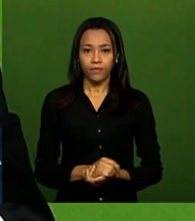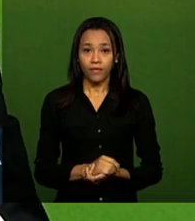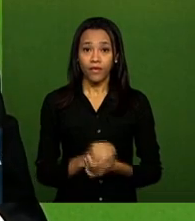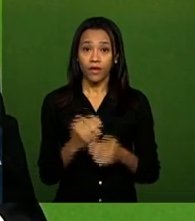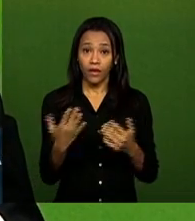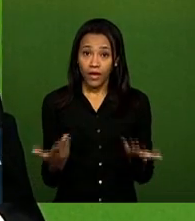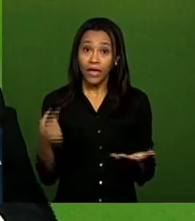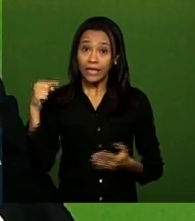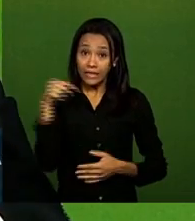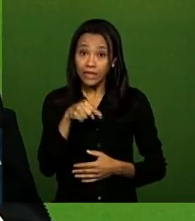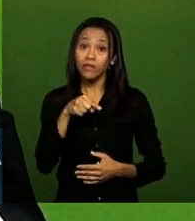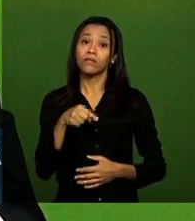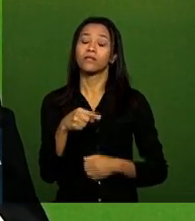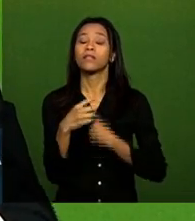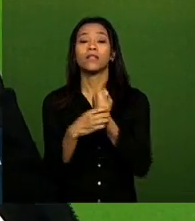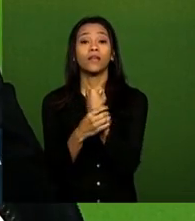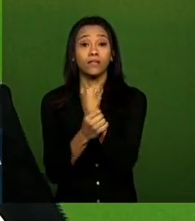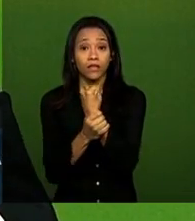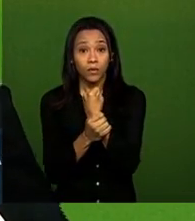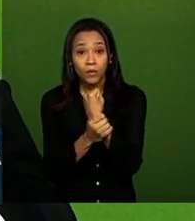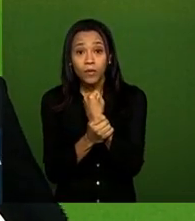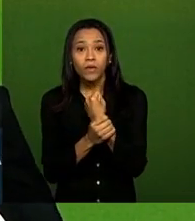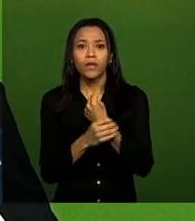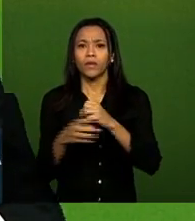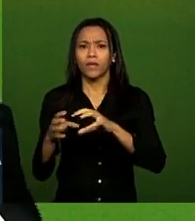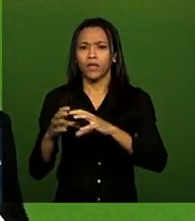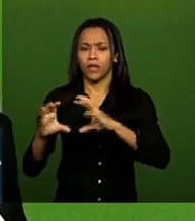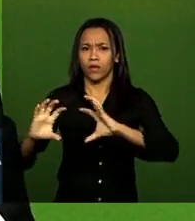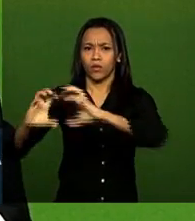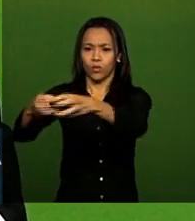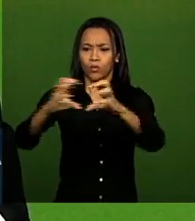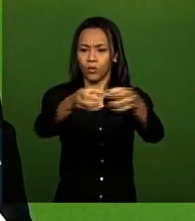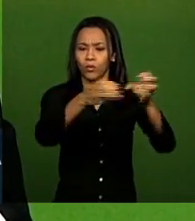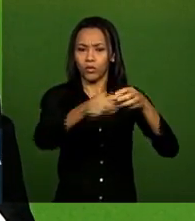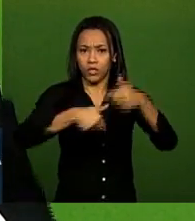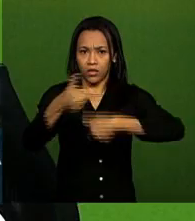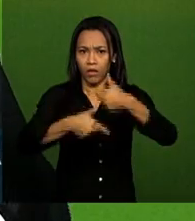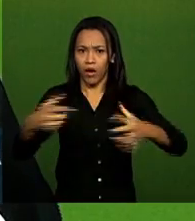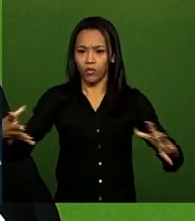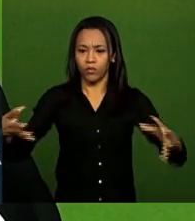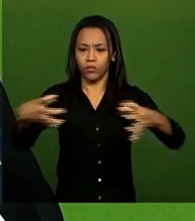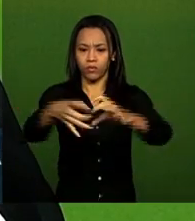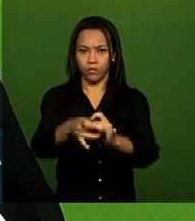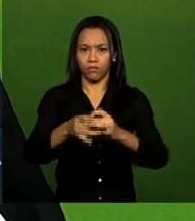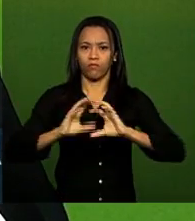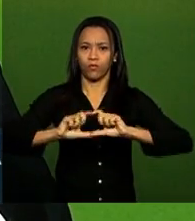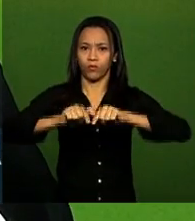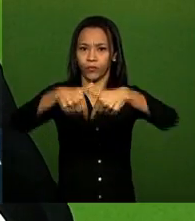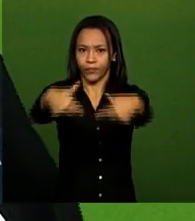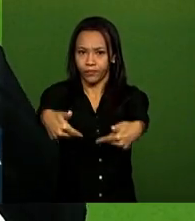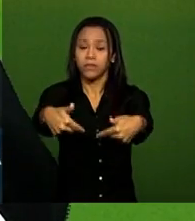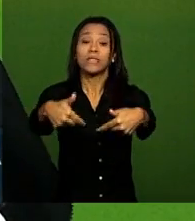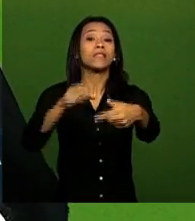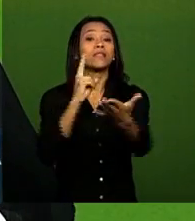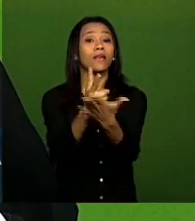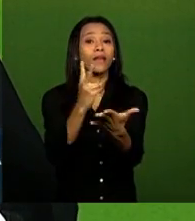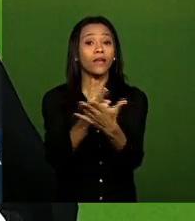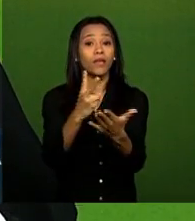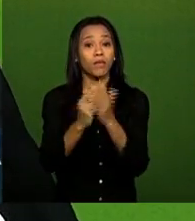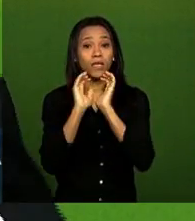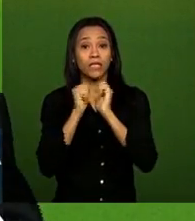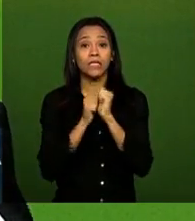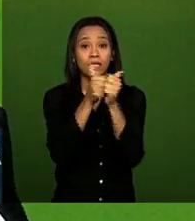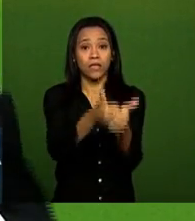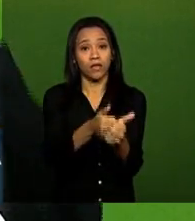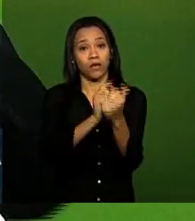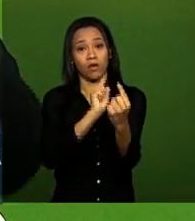isso que assegura uma grande unidade de ação desse governo organizada a partir dos objetivos Claros que nós